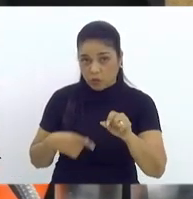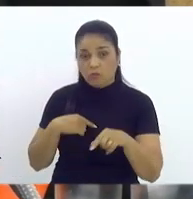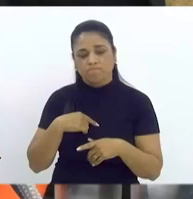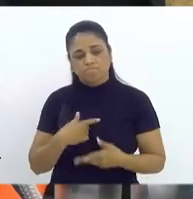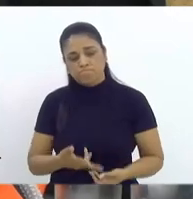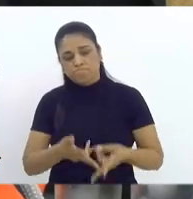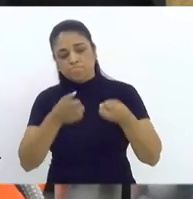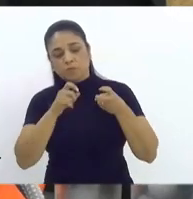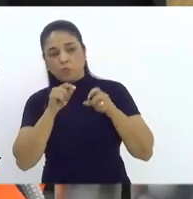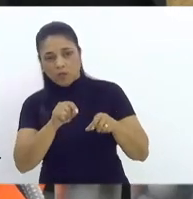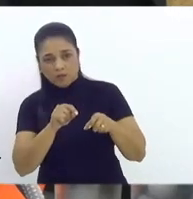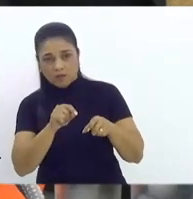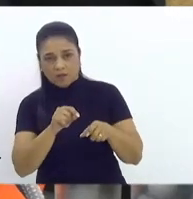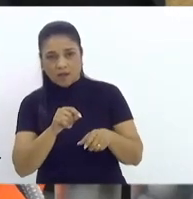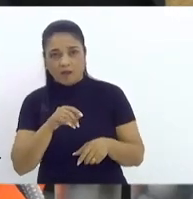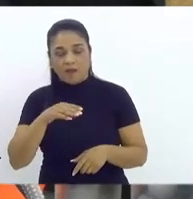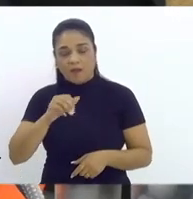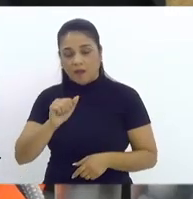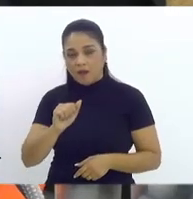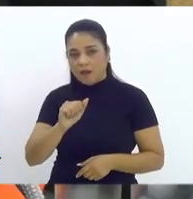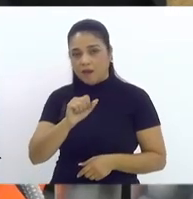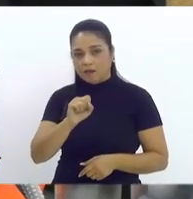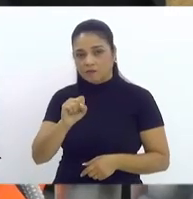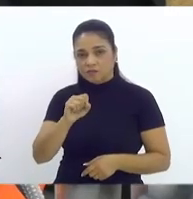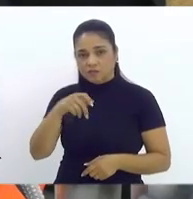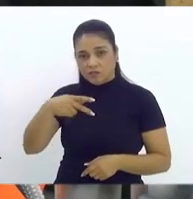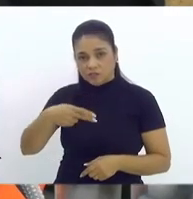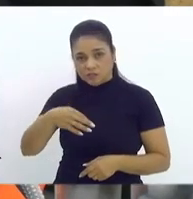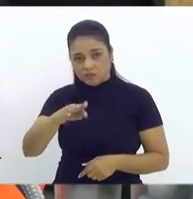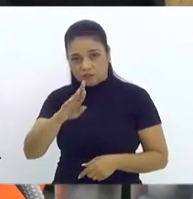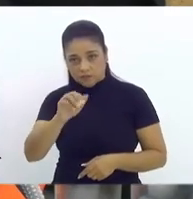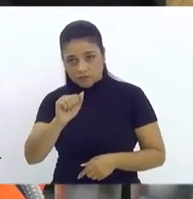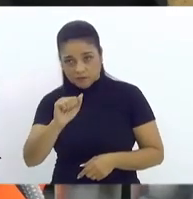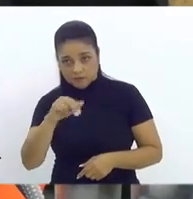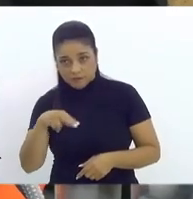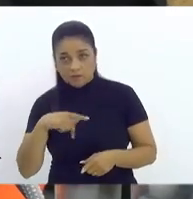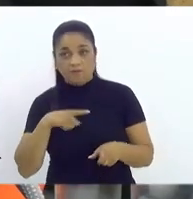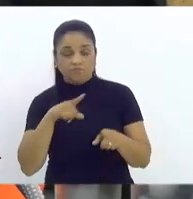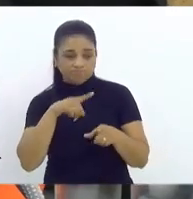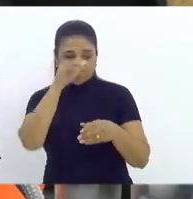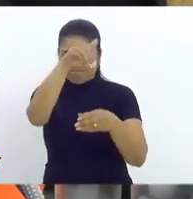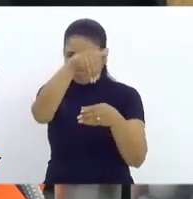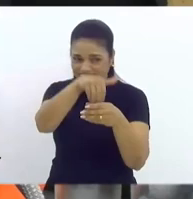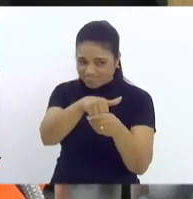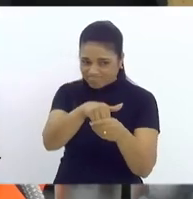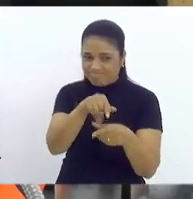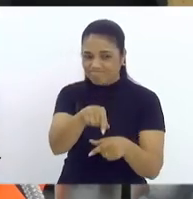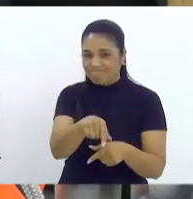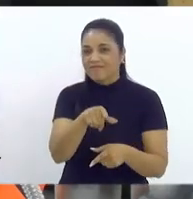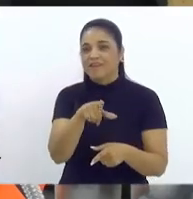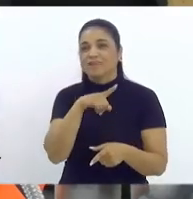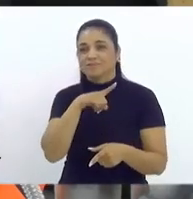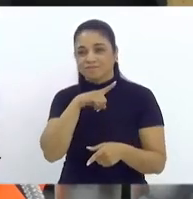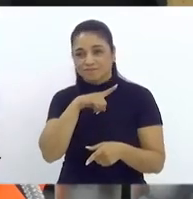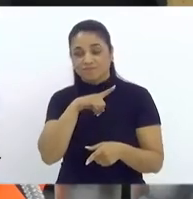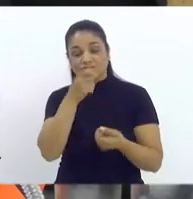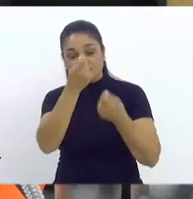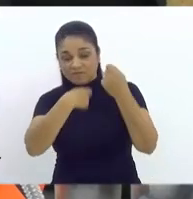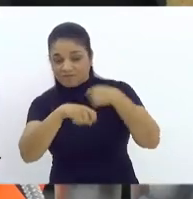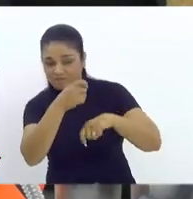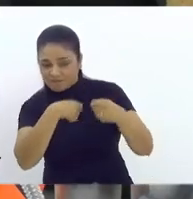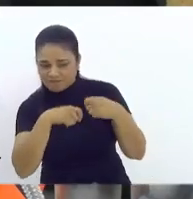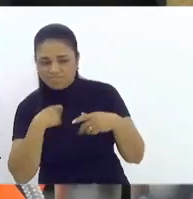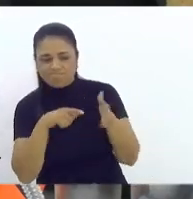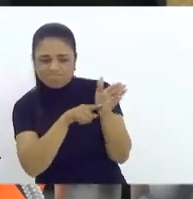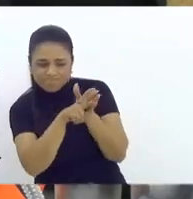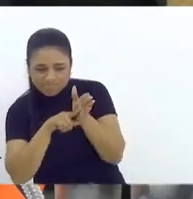bom reduto eleitoral. É a politização da instituição que é apenas a ponta do iceberg. Ou seja, aspectos administrativos também têm que